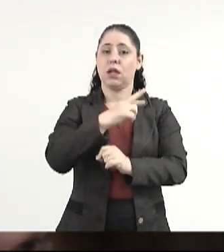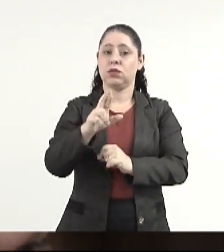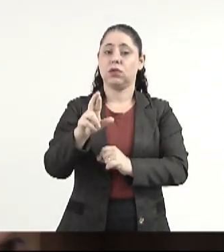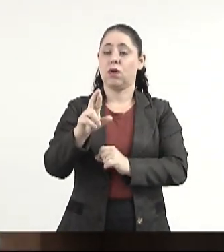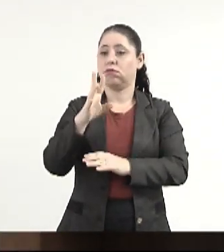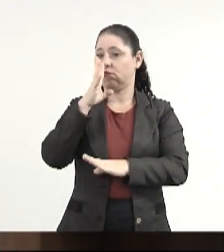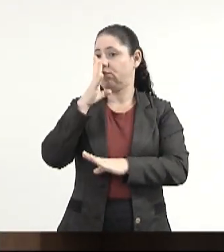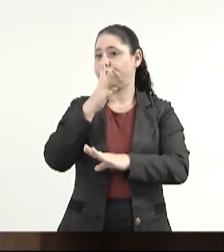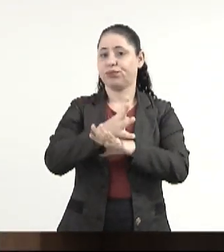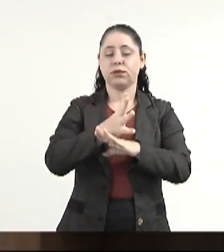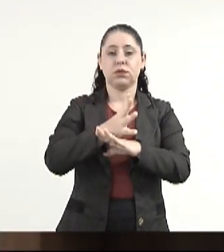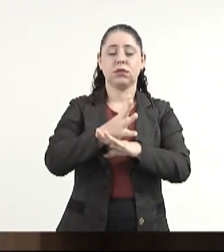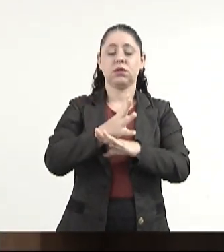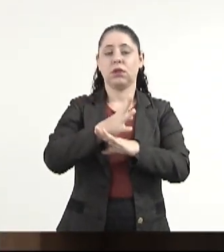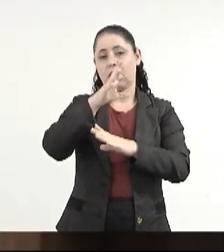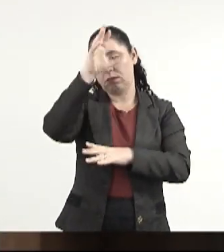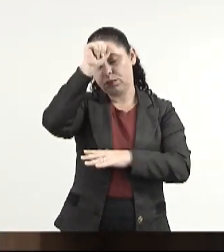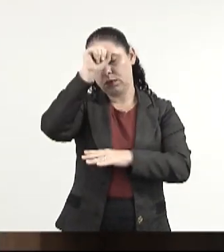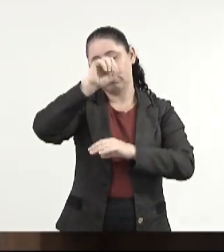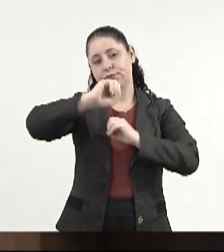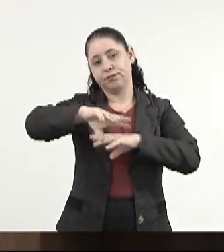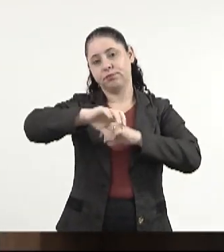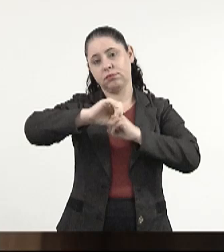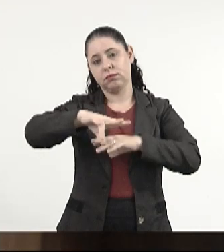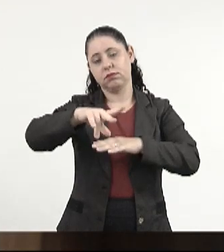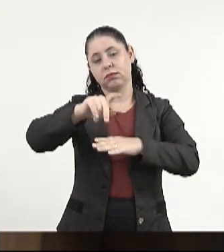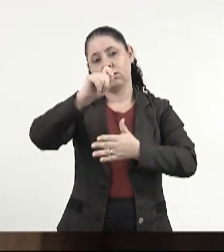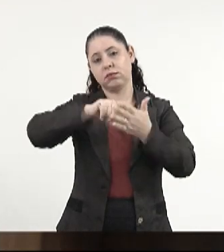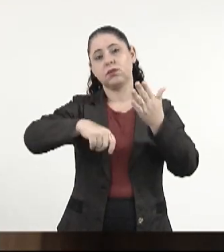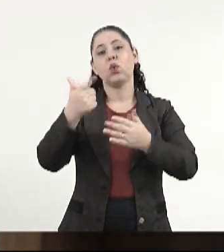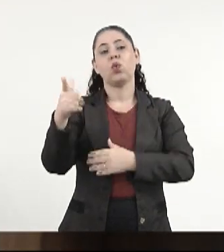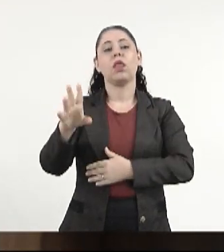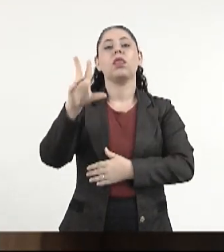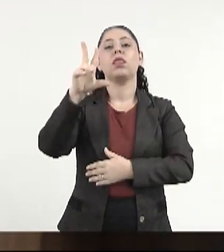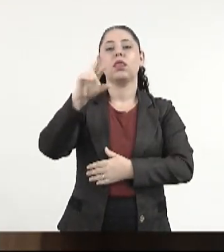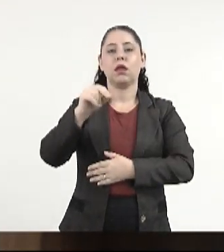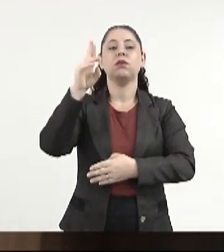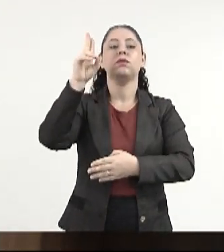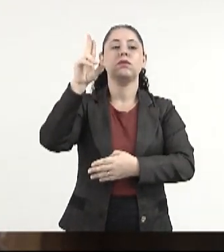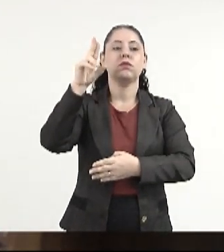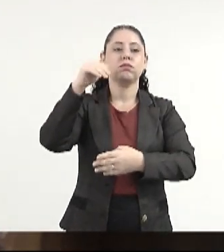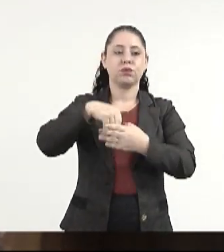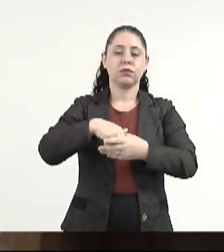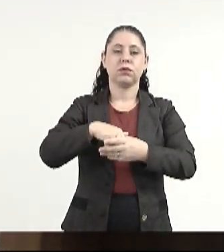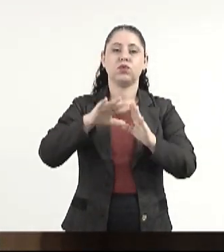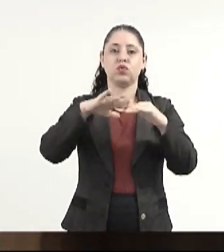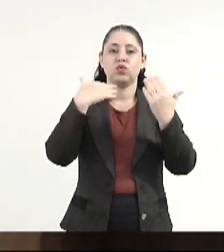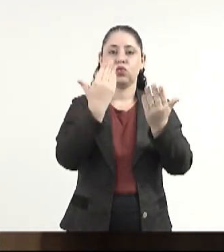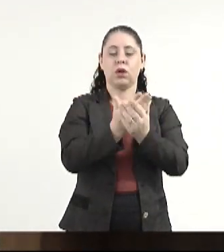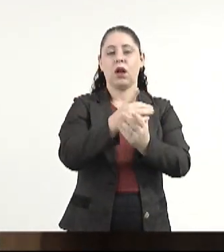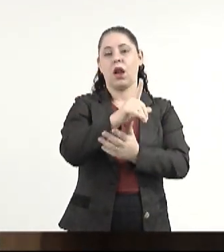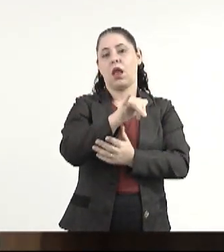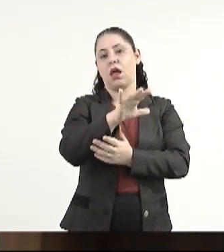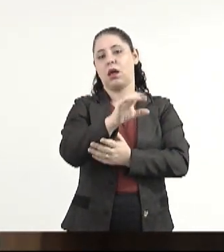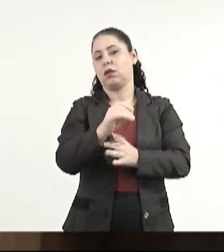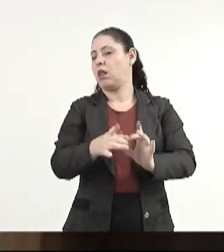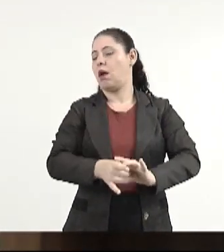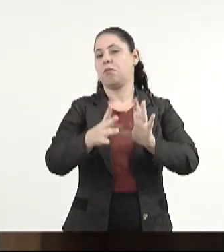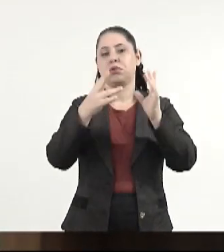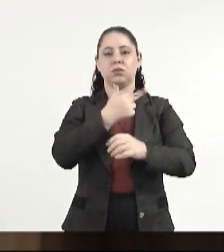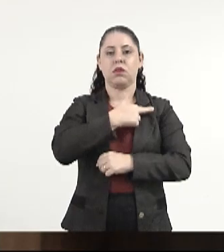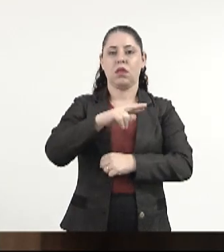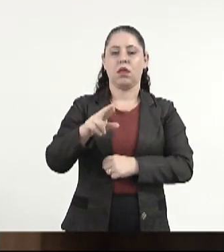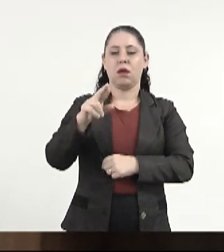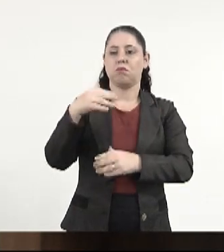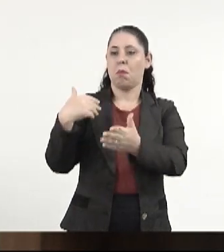religião não pode interferir dentro do processo educacional. Então, registro aqui, mais uma vez, reafirmo que a escola é um Estado laico e que tem que ter